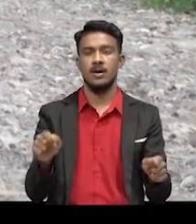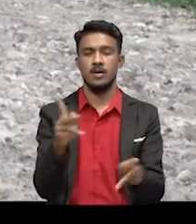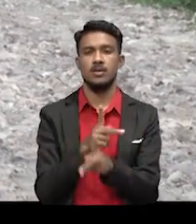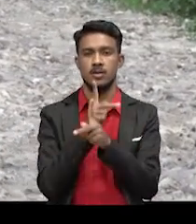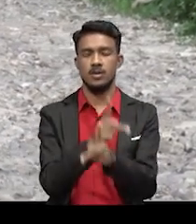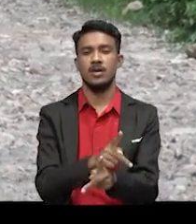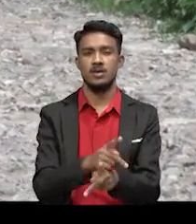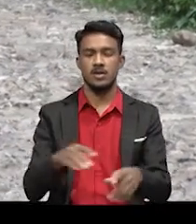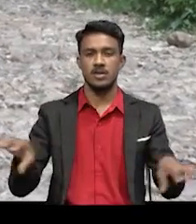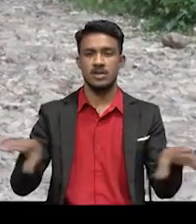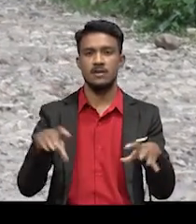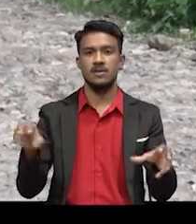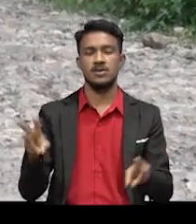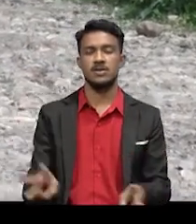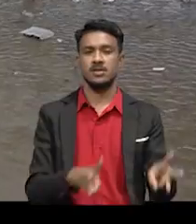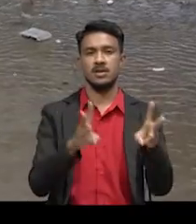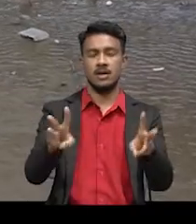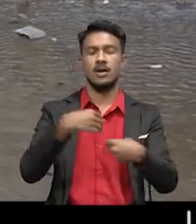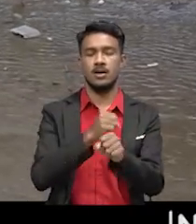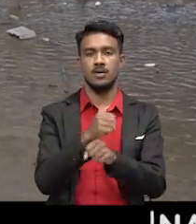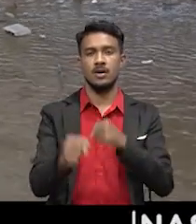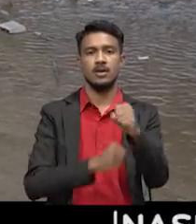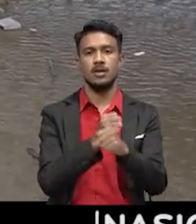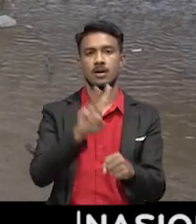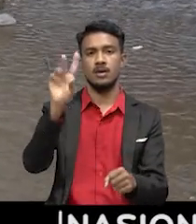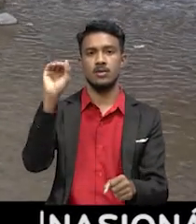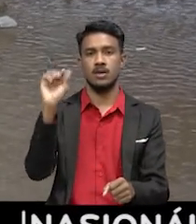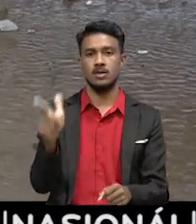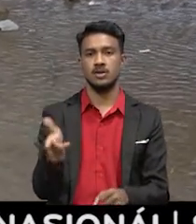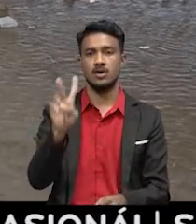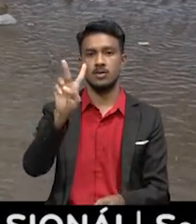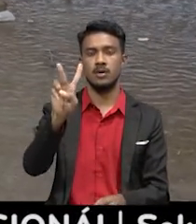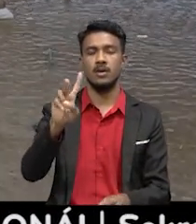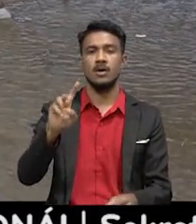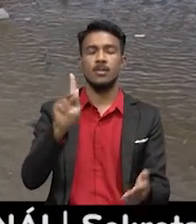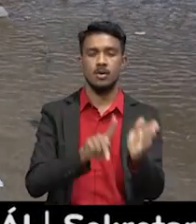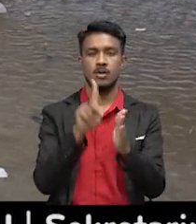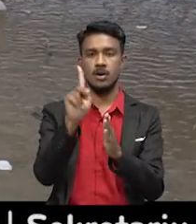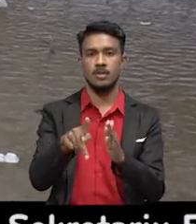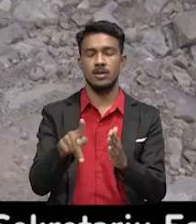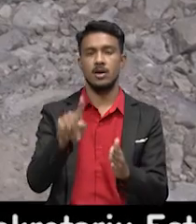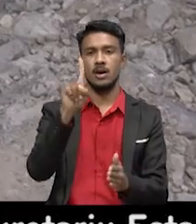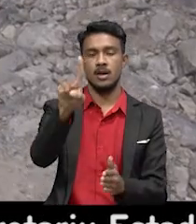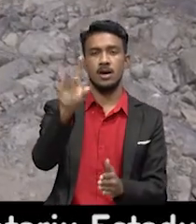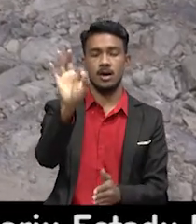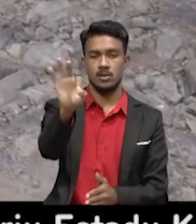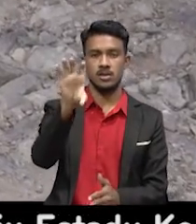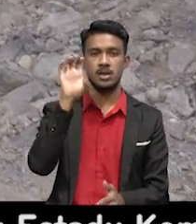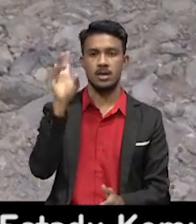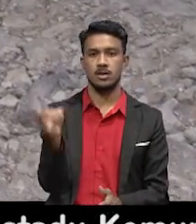infraestrutura, nebe se implementa e atina ringrua rua no Resingrua. Programa o código atusia hitu no Resinghitu, quando a